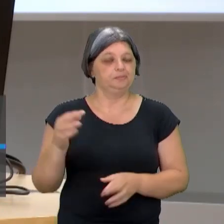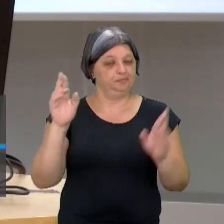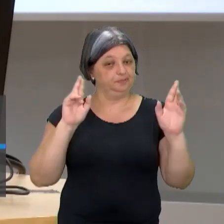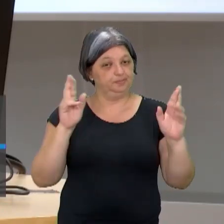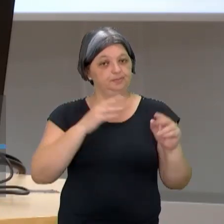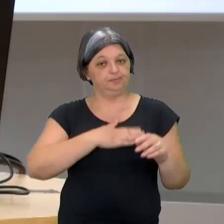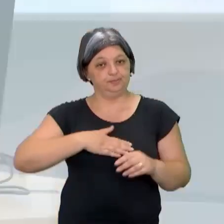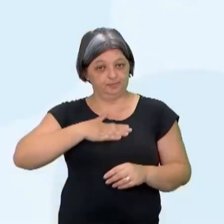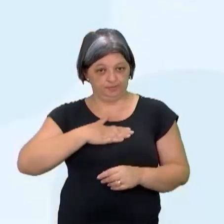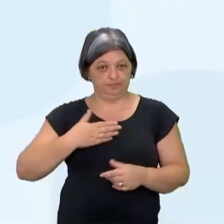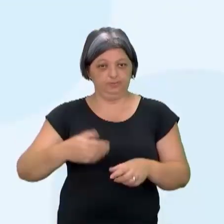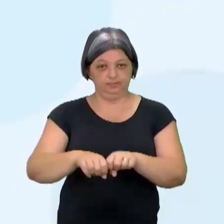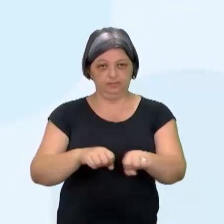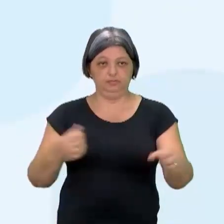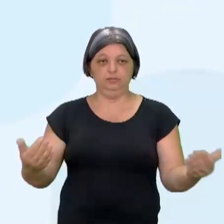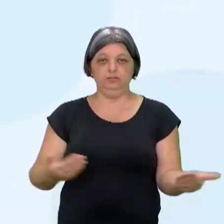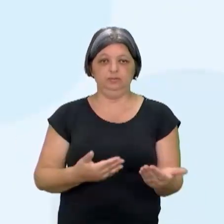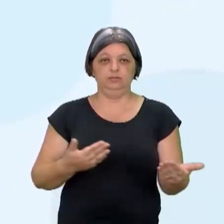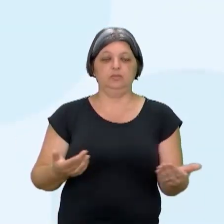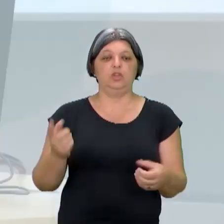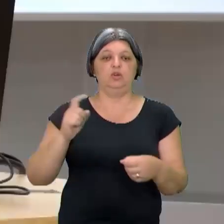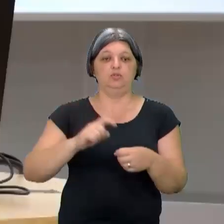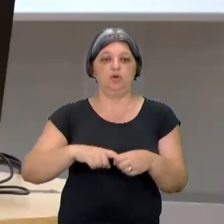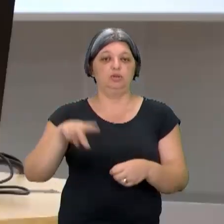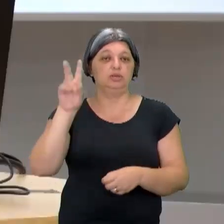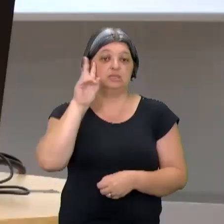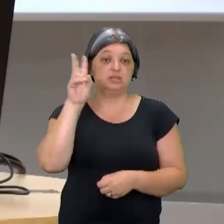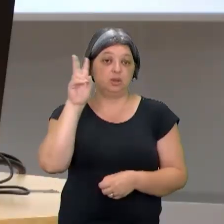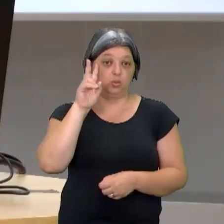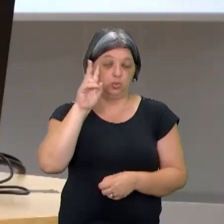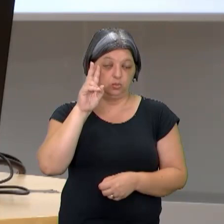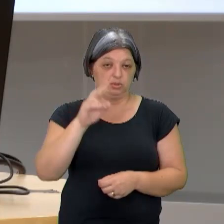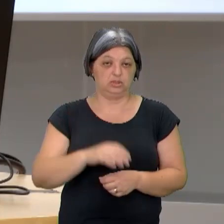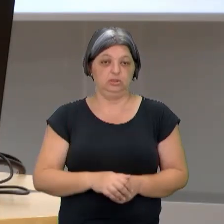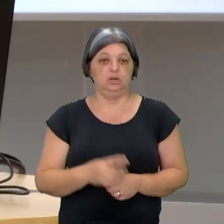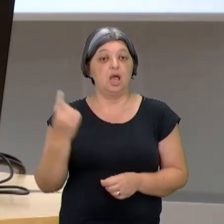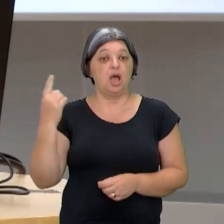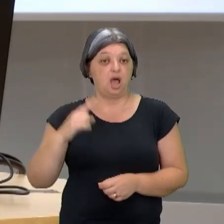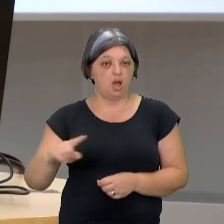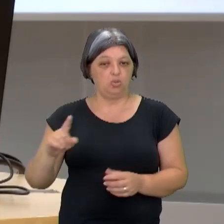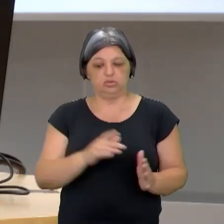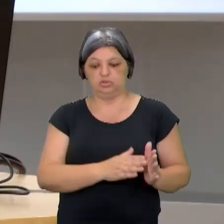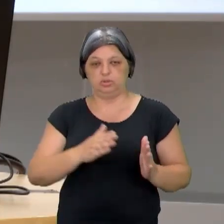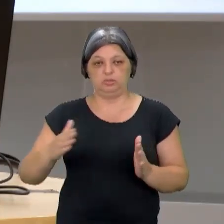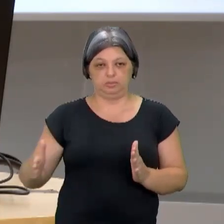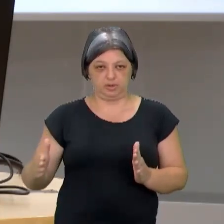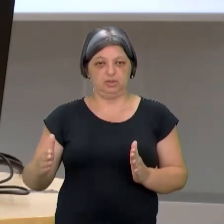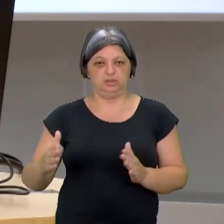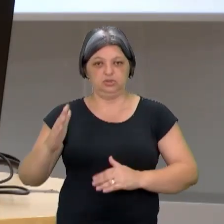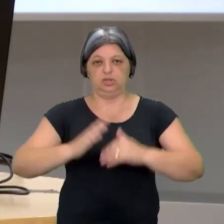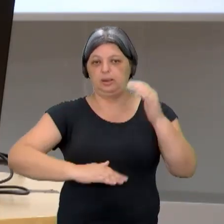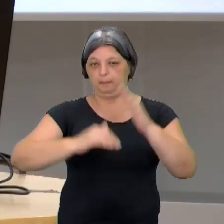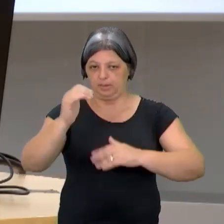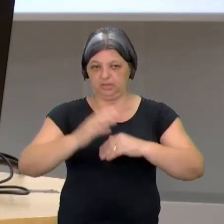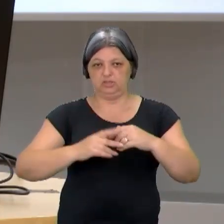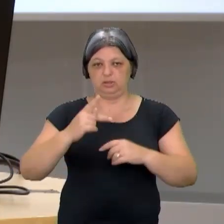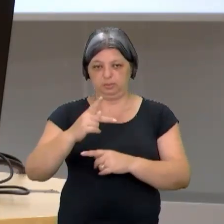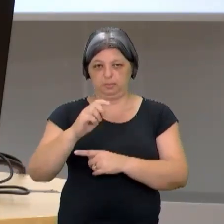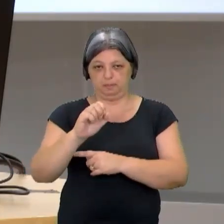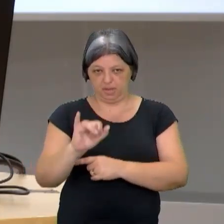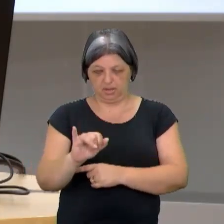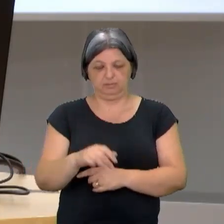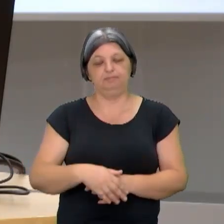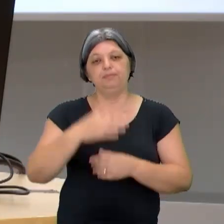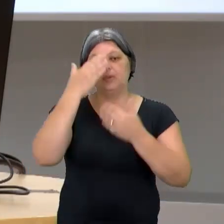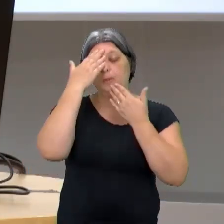da formação de hoje e a gente volta aí na segunda-feira com a última parte aí dessa parte mais prática aí do PEI.